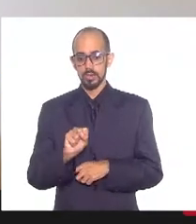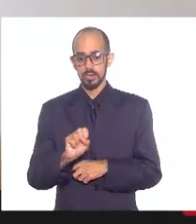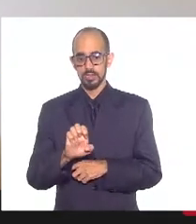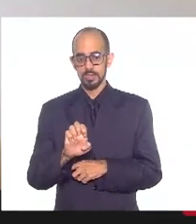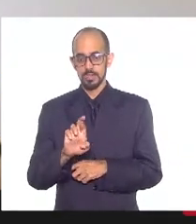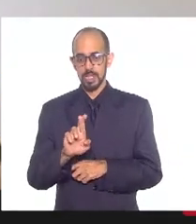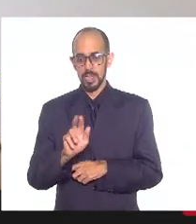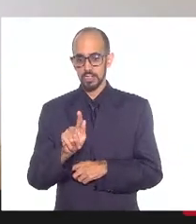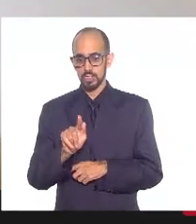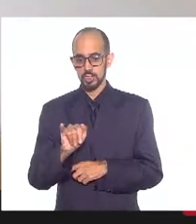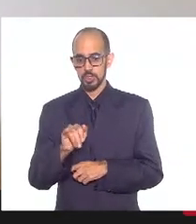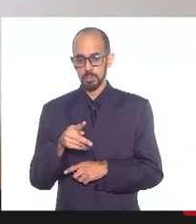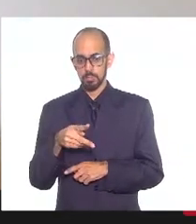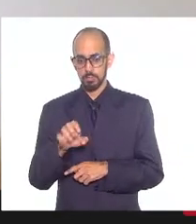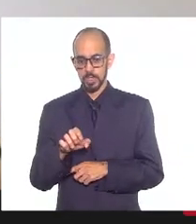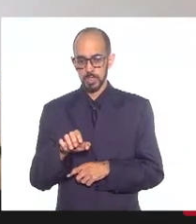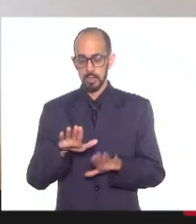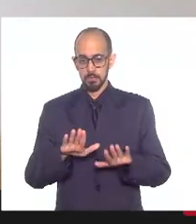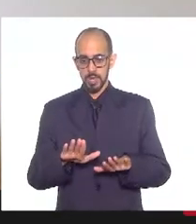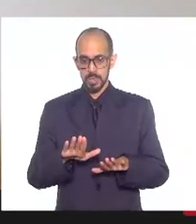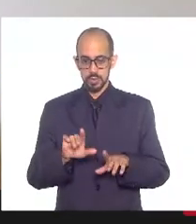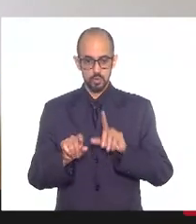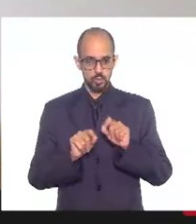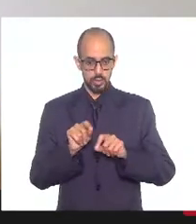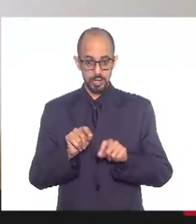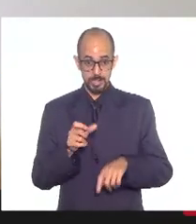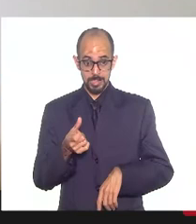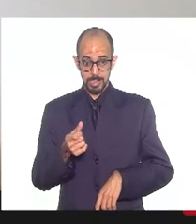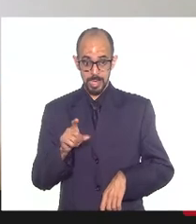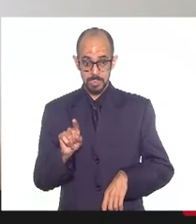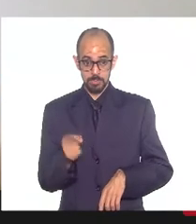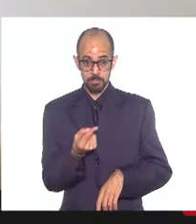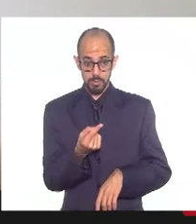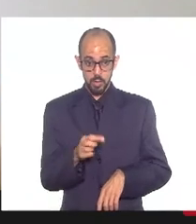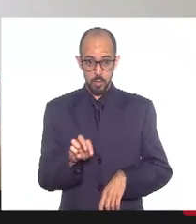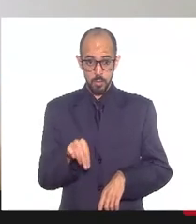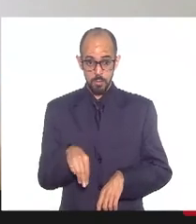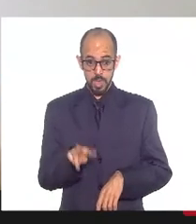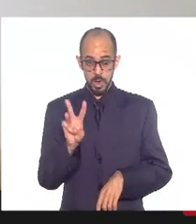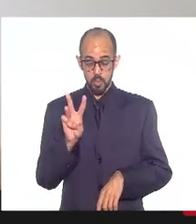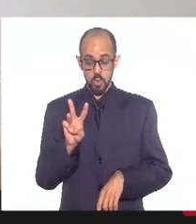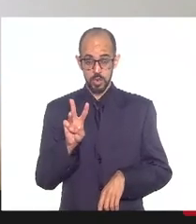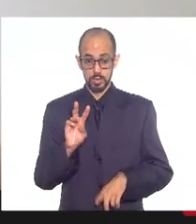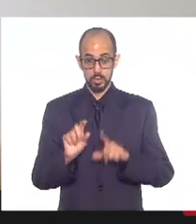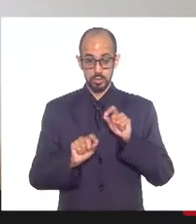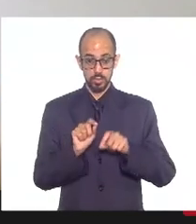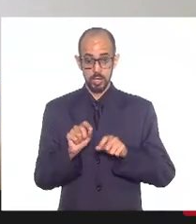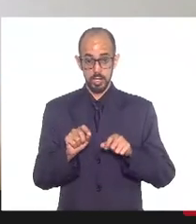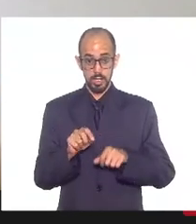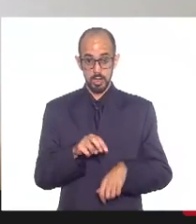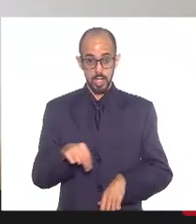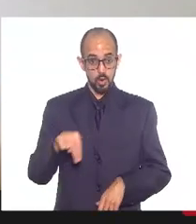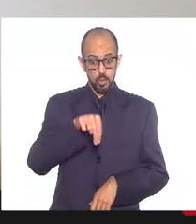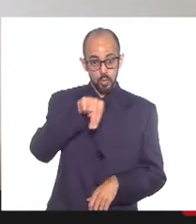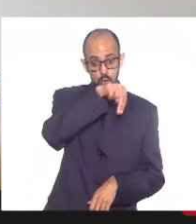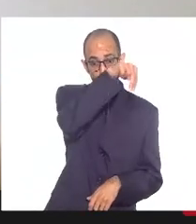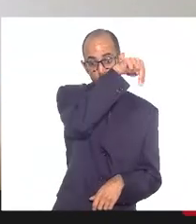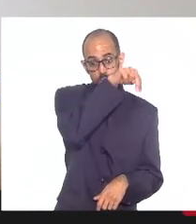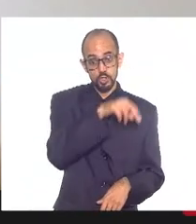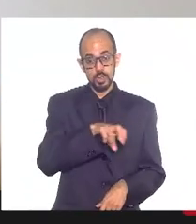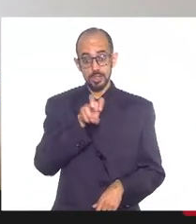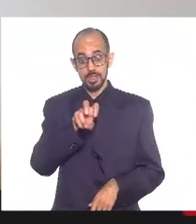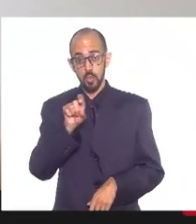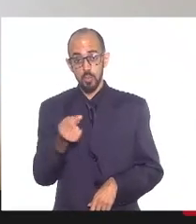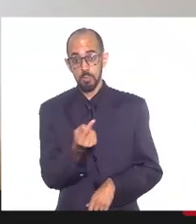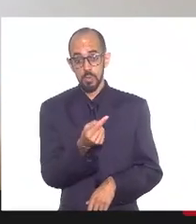Mas, infelizmente, essas 6 mil megawatts de térmica, eles deverão estar no norte, 5 mil no norte e